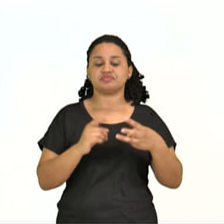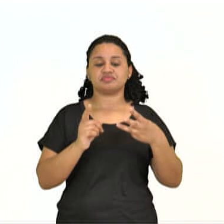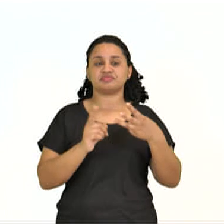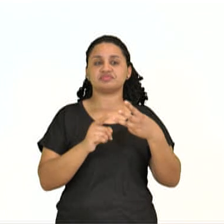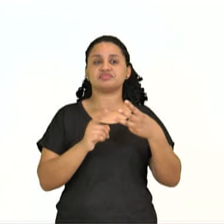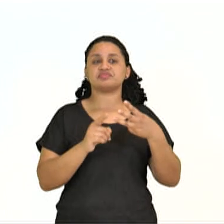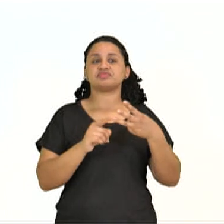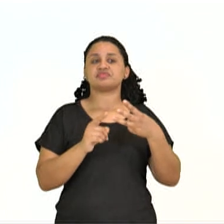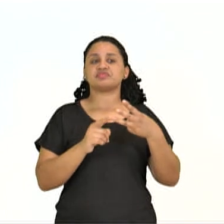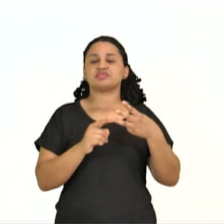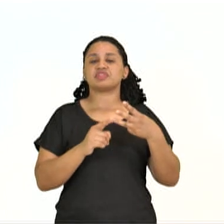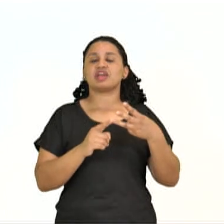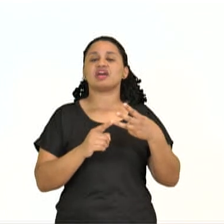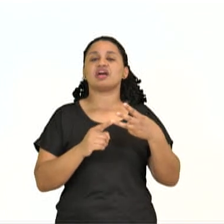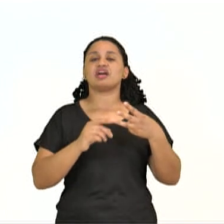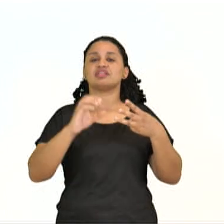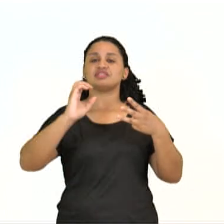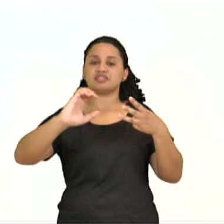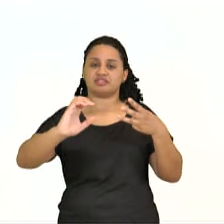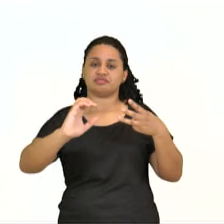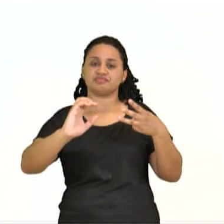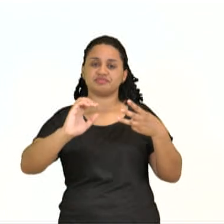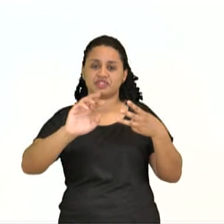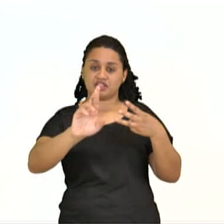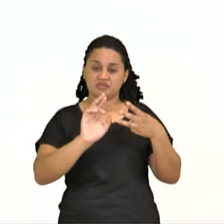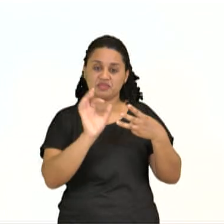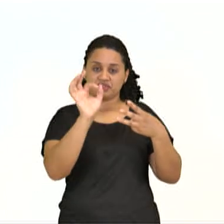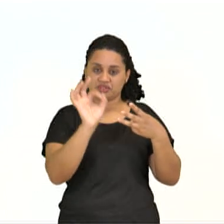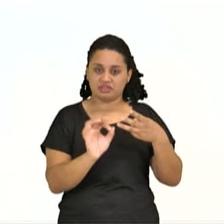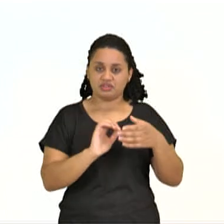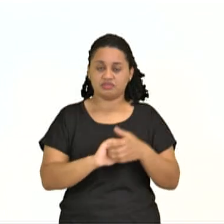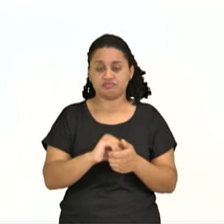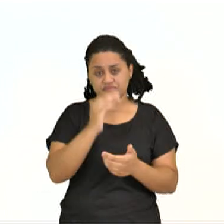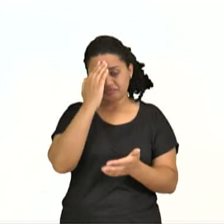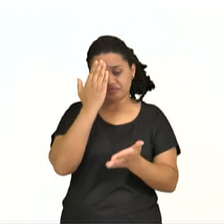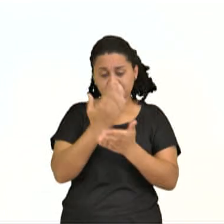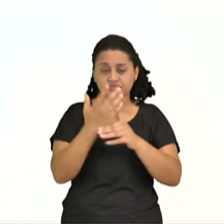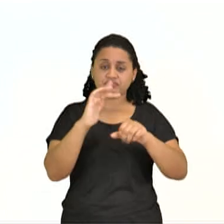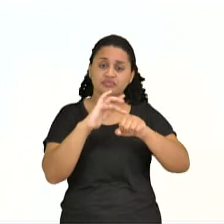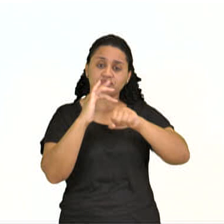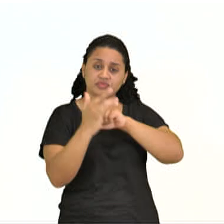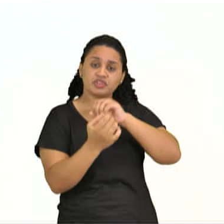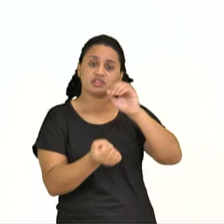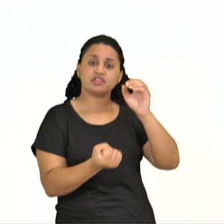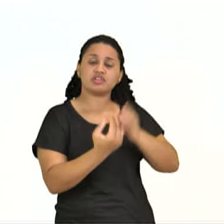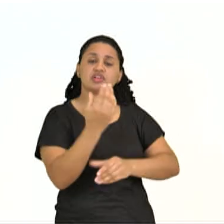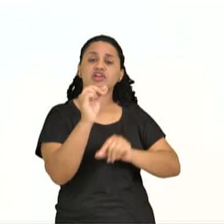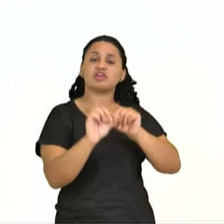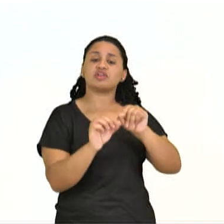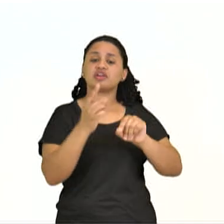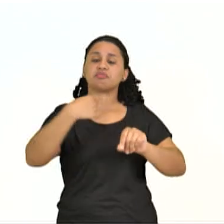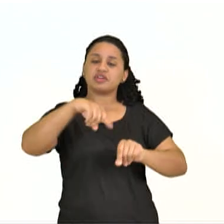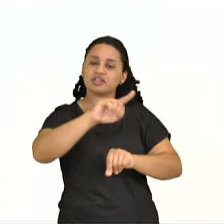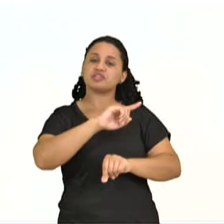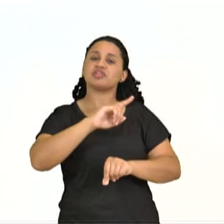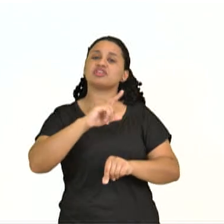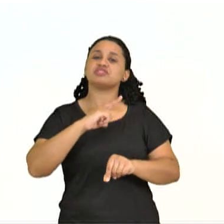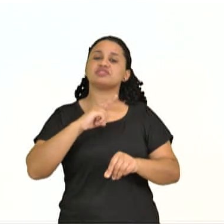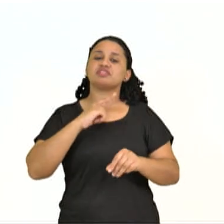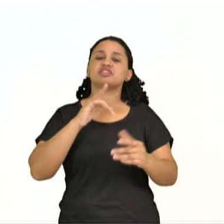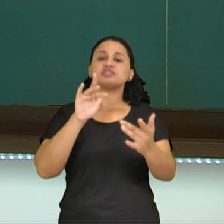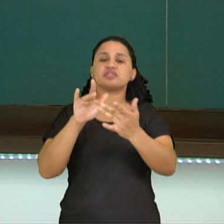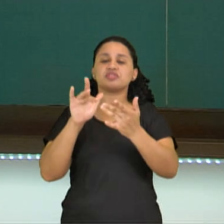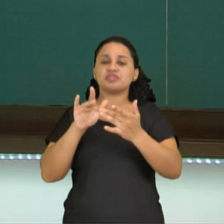Correção, né? A alternativa correta é a C. Acredito que as redes sociais foram criadas para que nós tivéssemos